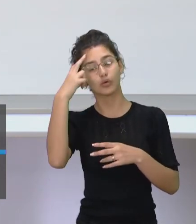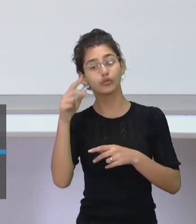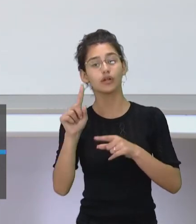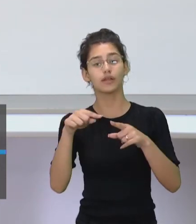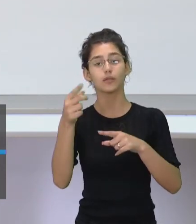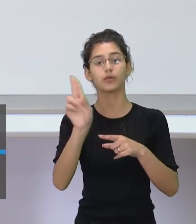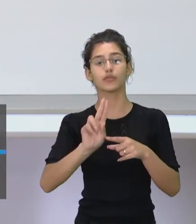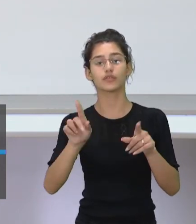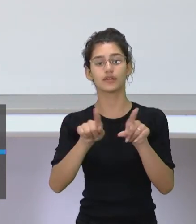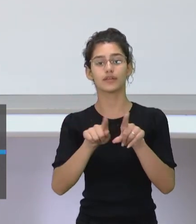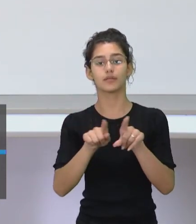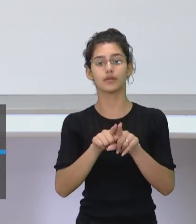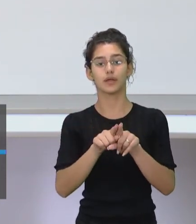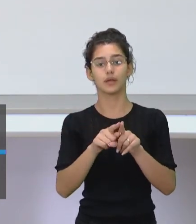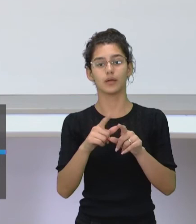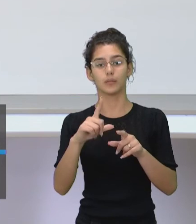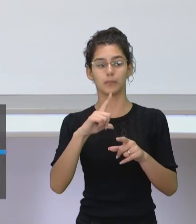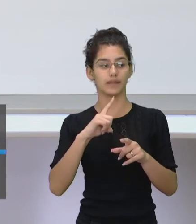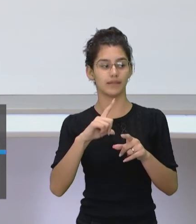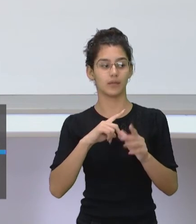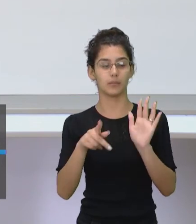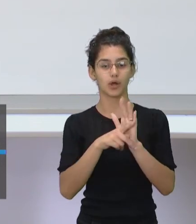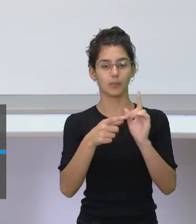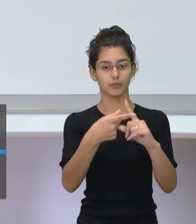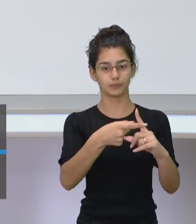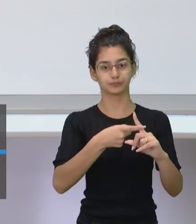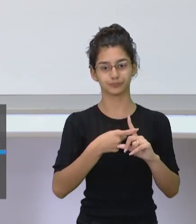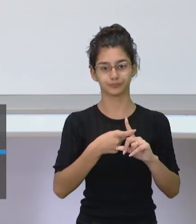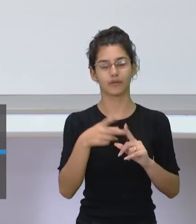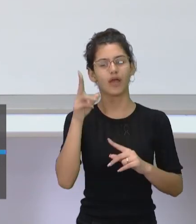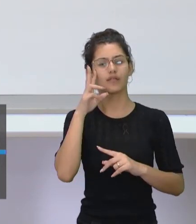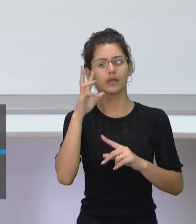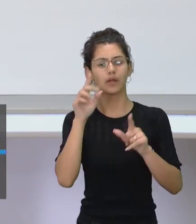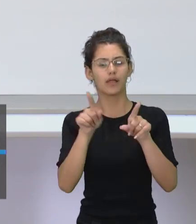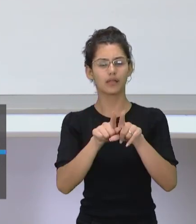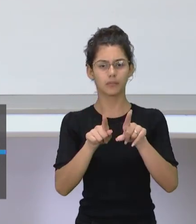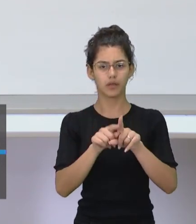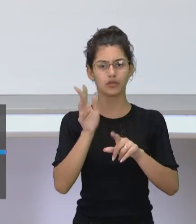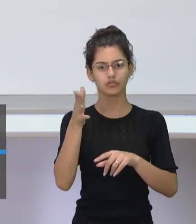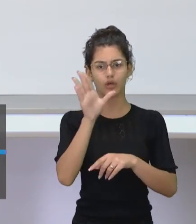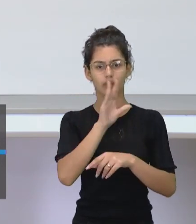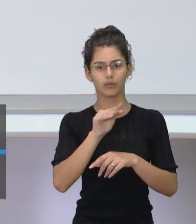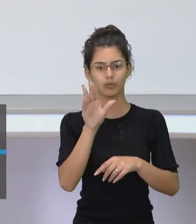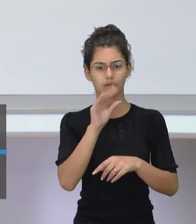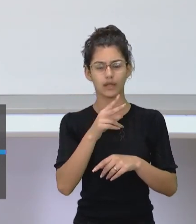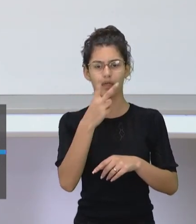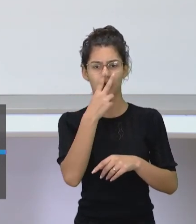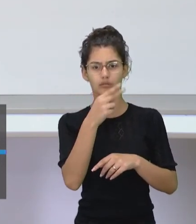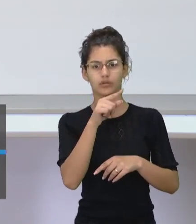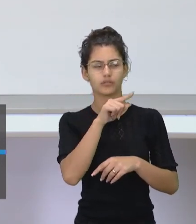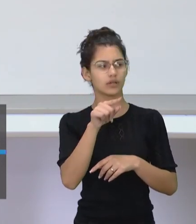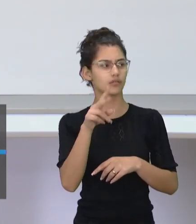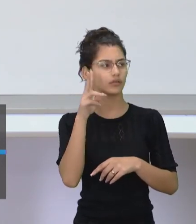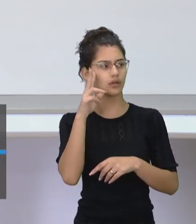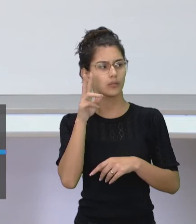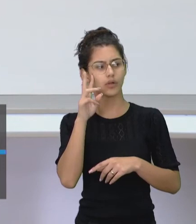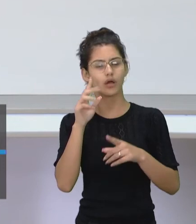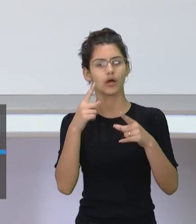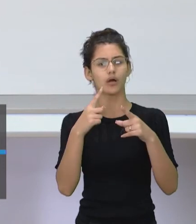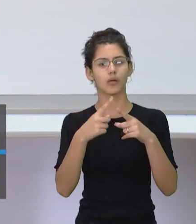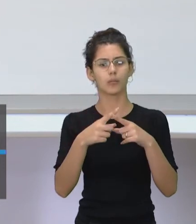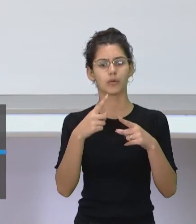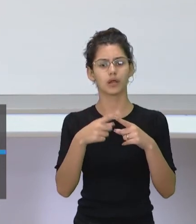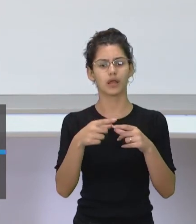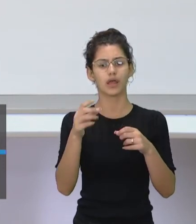utiliza-se dela para dominar. Aí vocês vão se lembrar de uma lenda, até que eu contei, que eu acho que vocês não vão se lembrar, porque eu contei isso